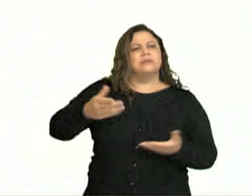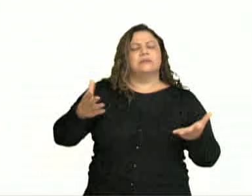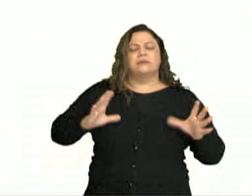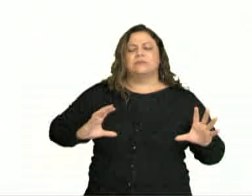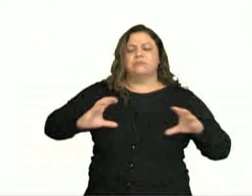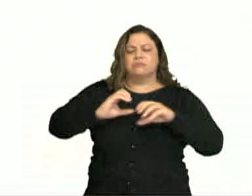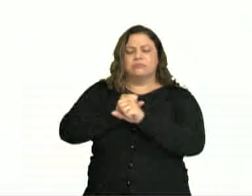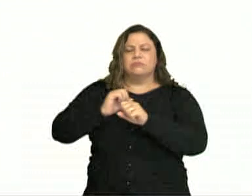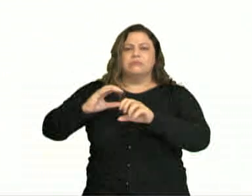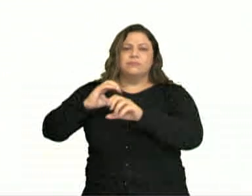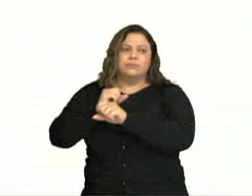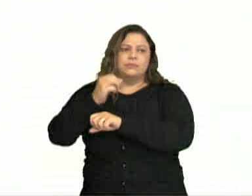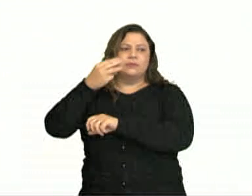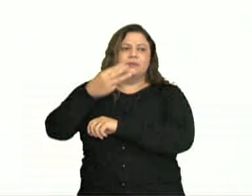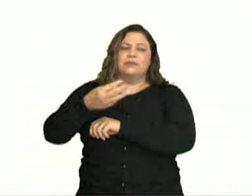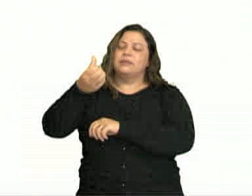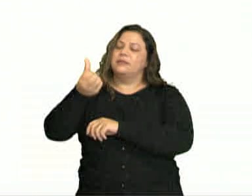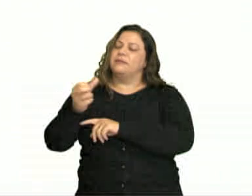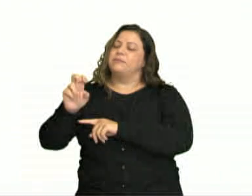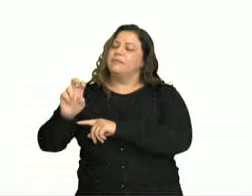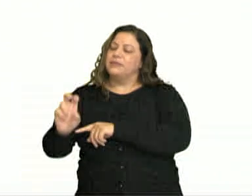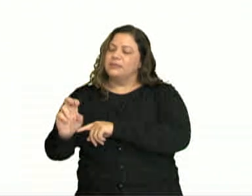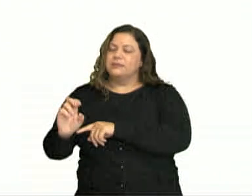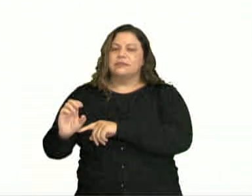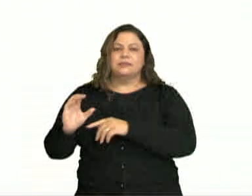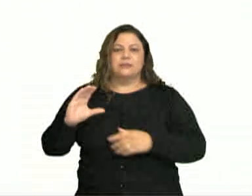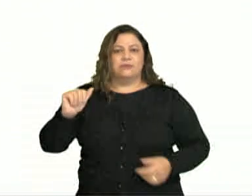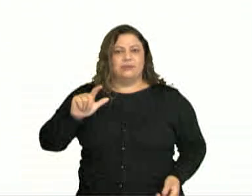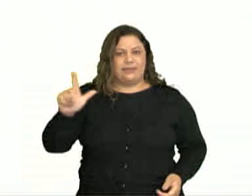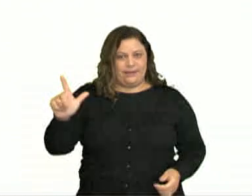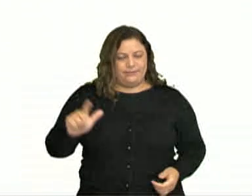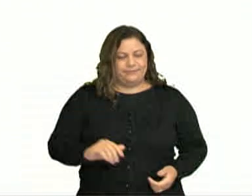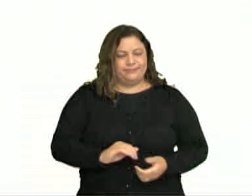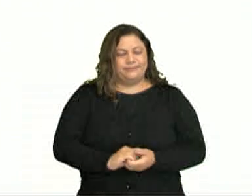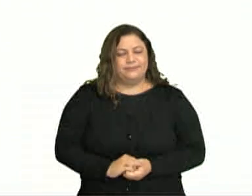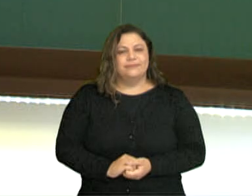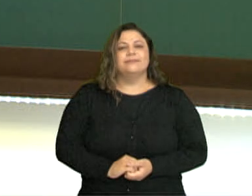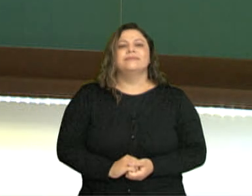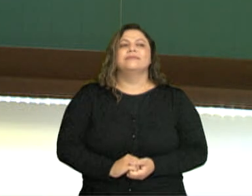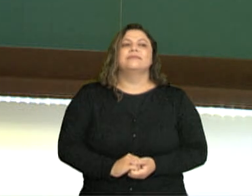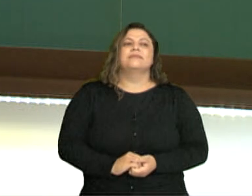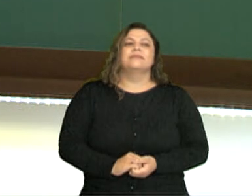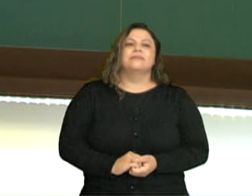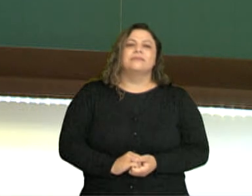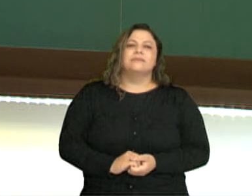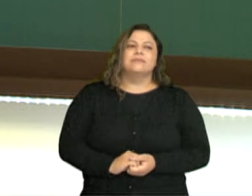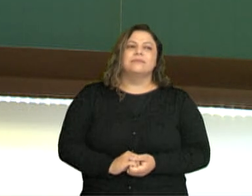como a da foto aqui, tem em média 365 quilocalorias.